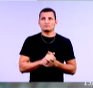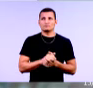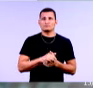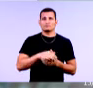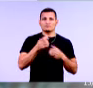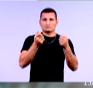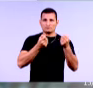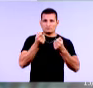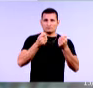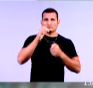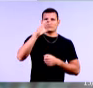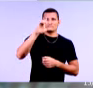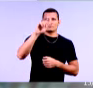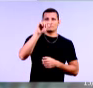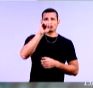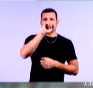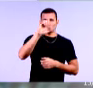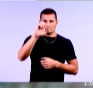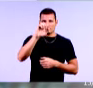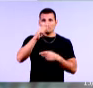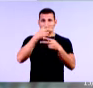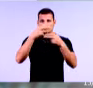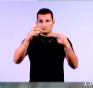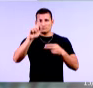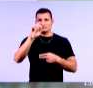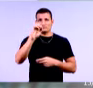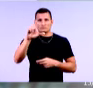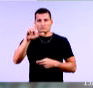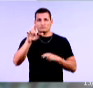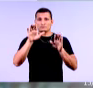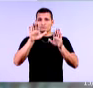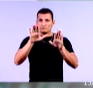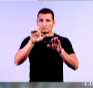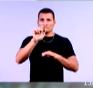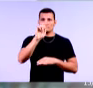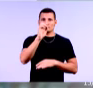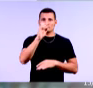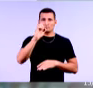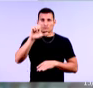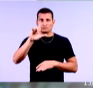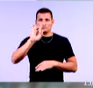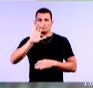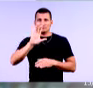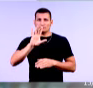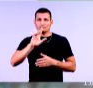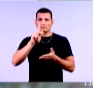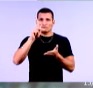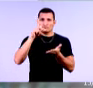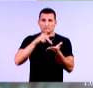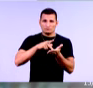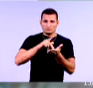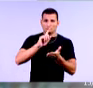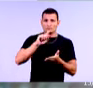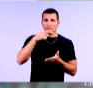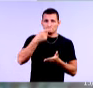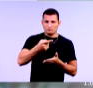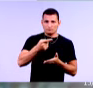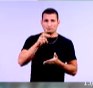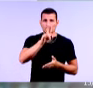Carro, a classe, o objeto Gol. Só que o Gol só vai passar a existir depois que utilizar o